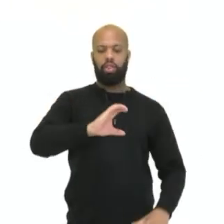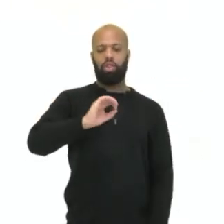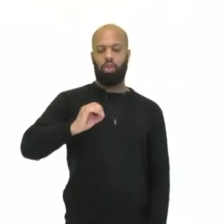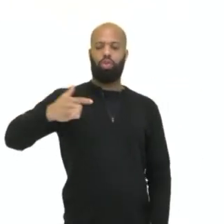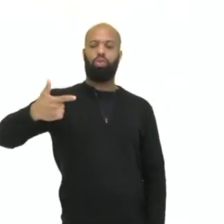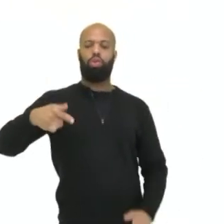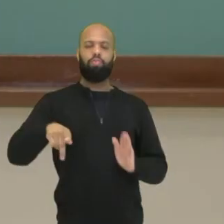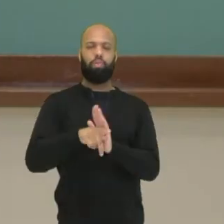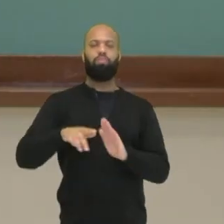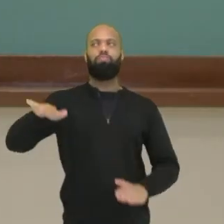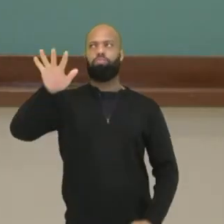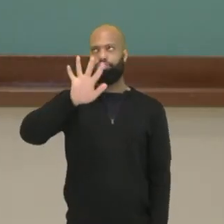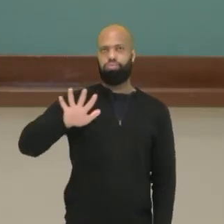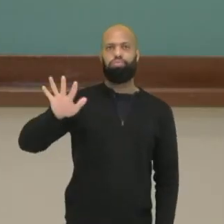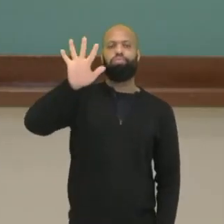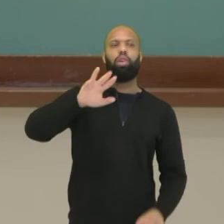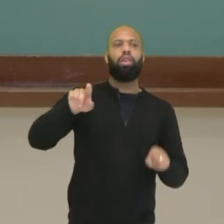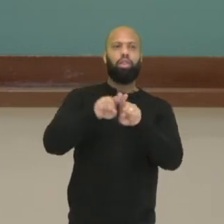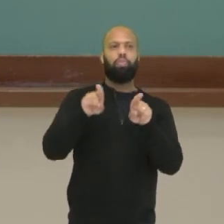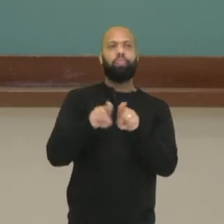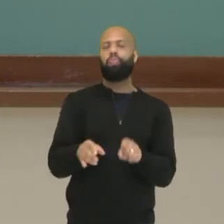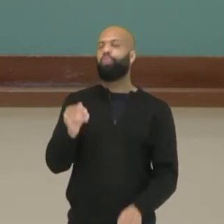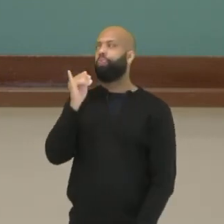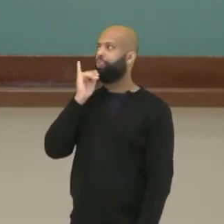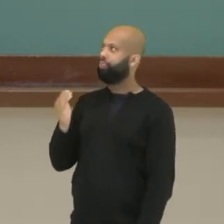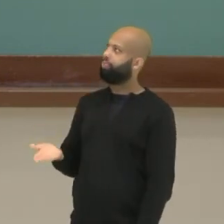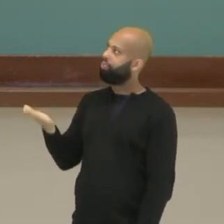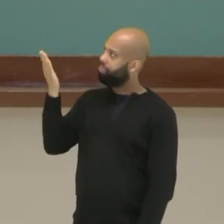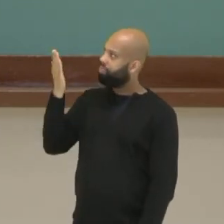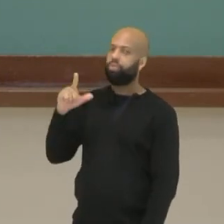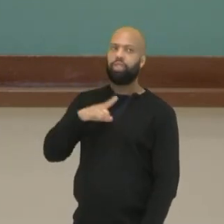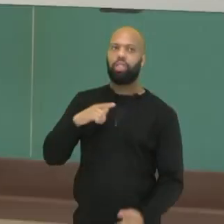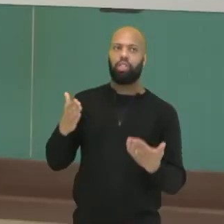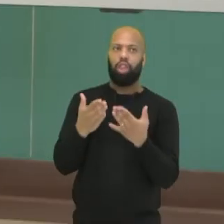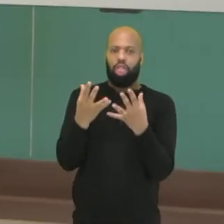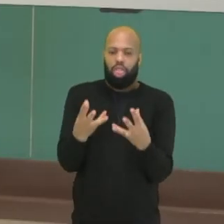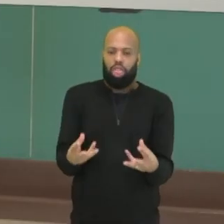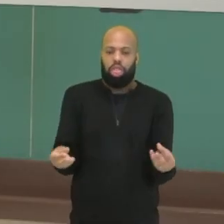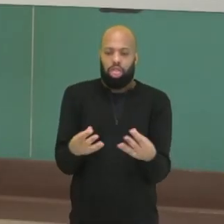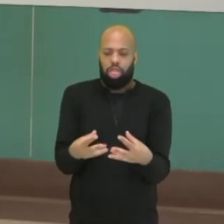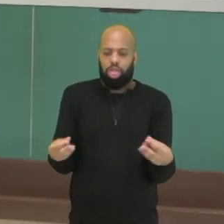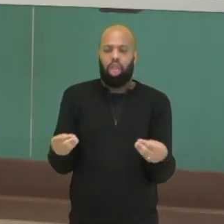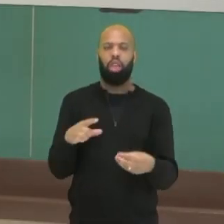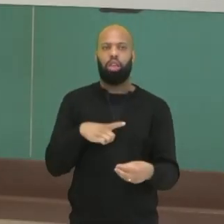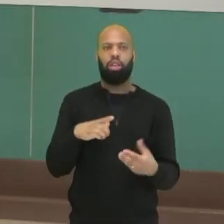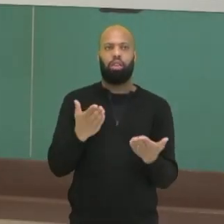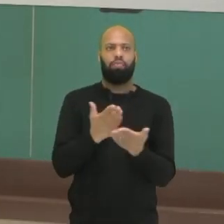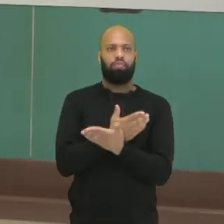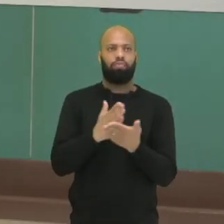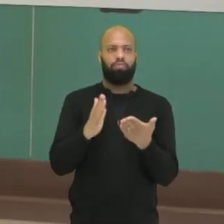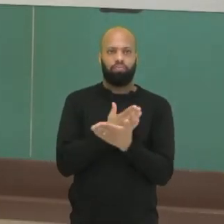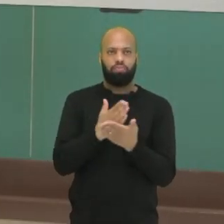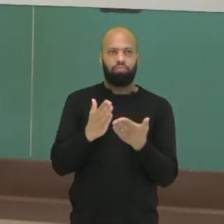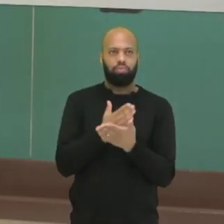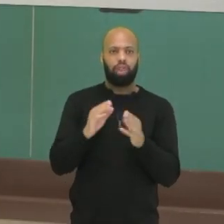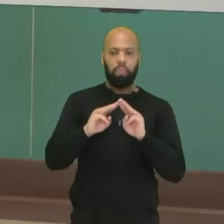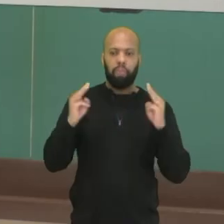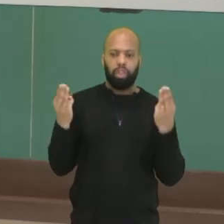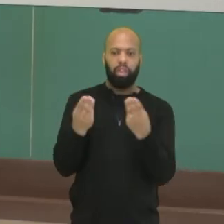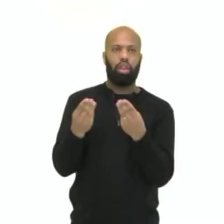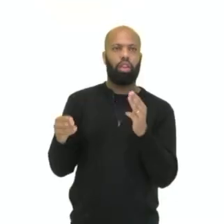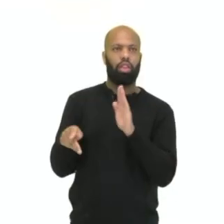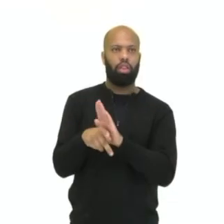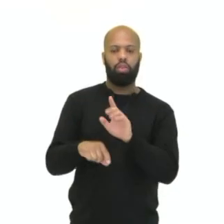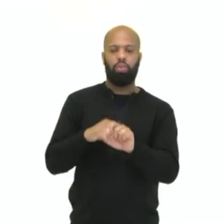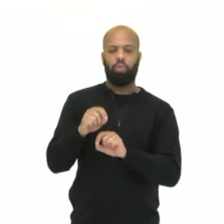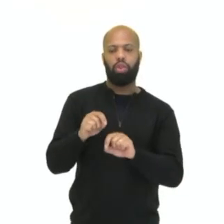atmosfera. Tá? Então, ó, próprio aqui, como a gente mostra aqui, a decomposição, né, de matéria orgânica, por exemplo, né, e o próprio